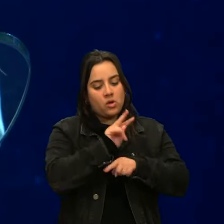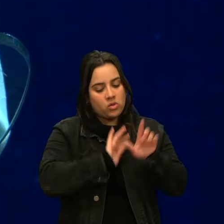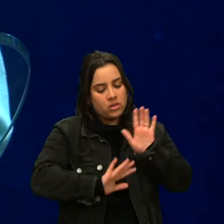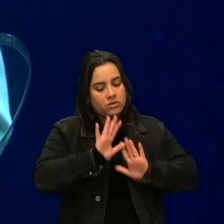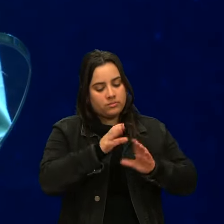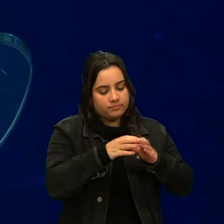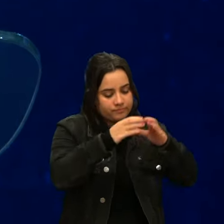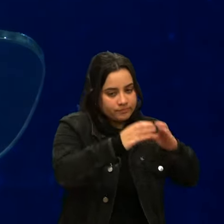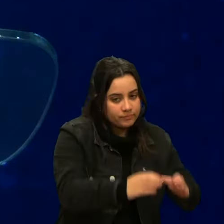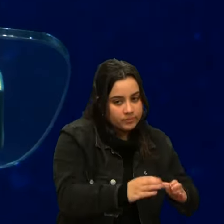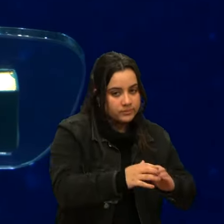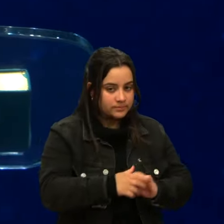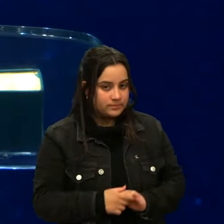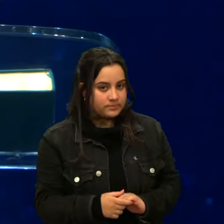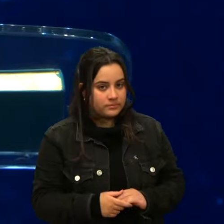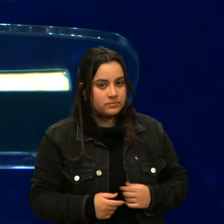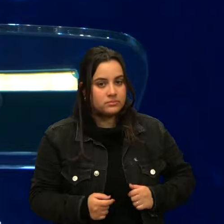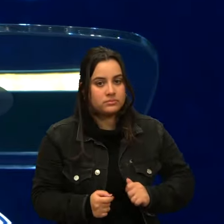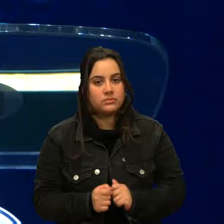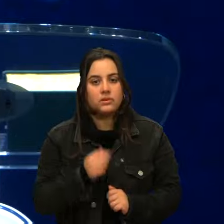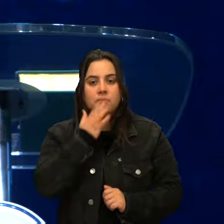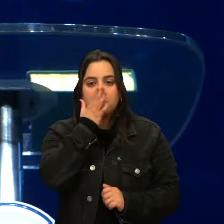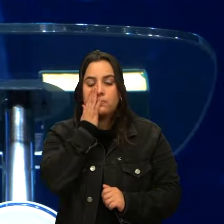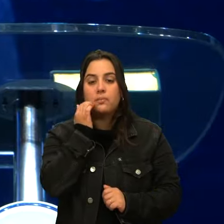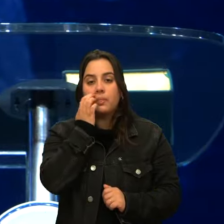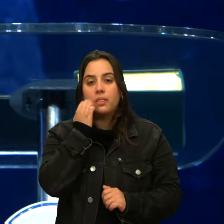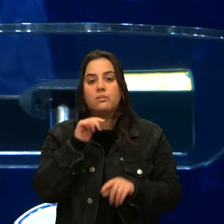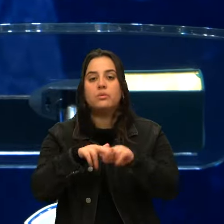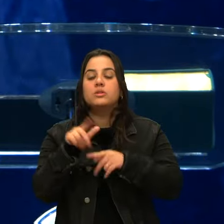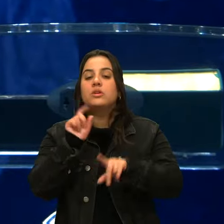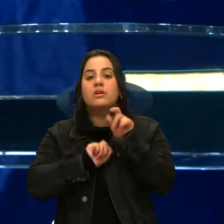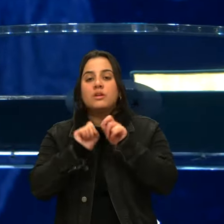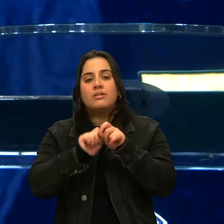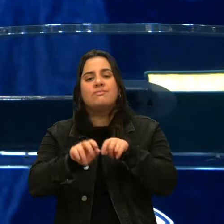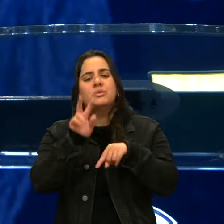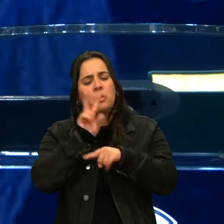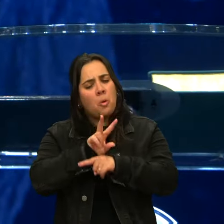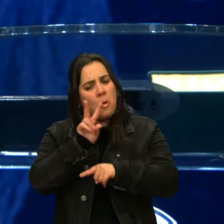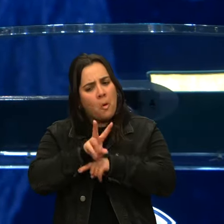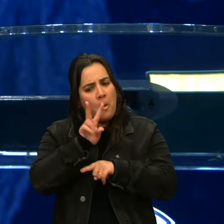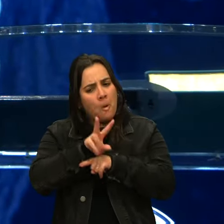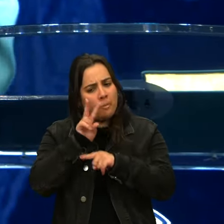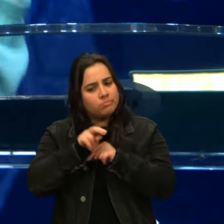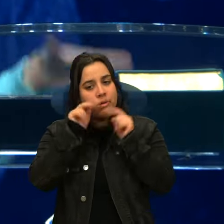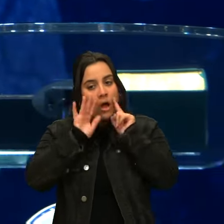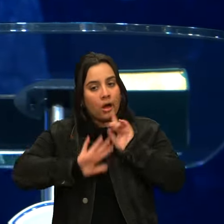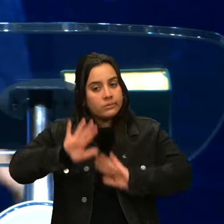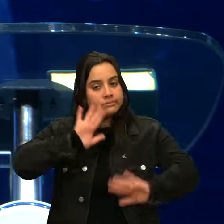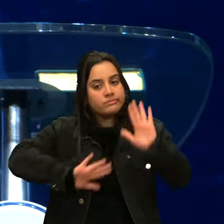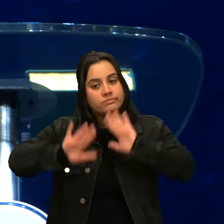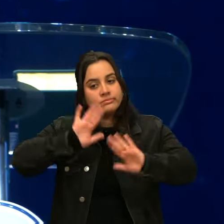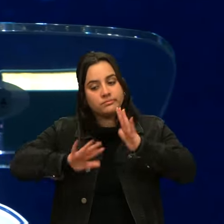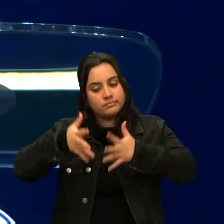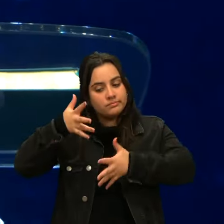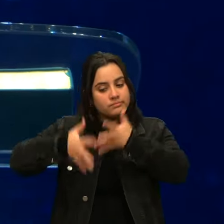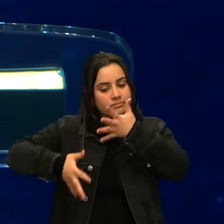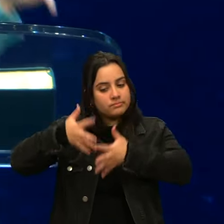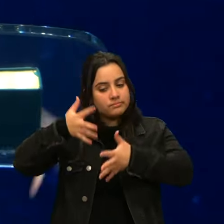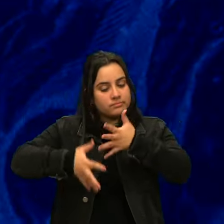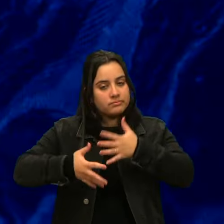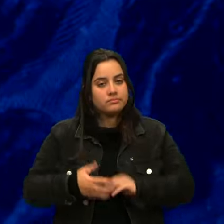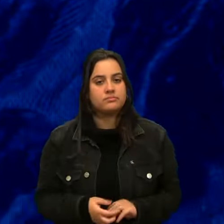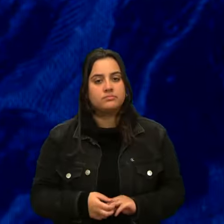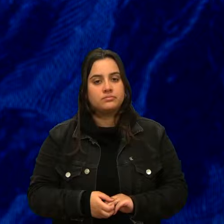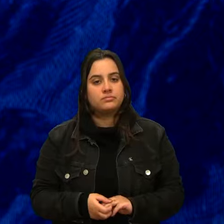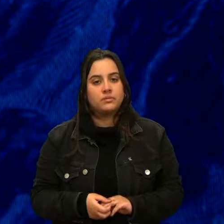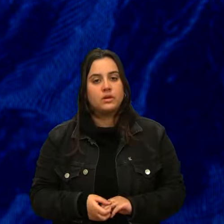chão. Por isso, cuide com as distrações, enxergue aquilo na sua vida, aquilo que você